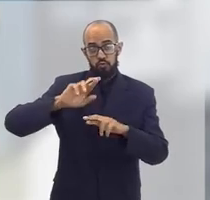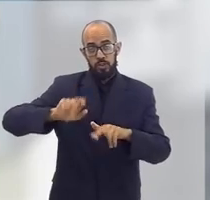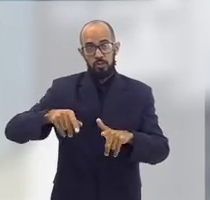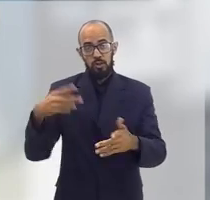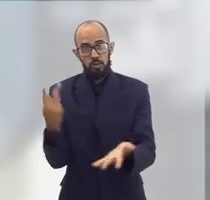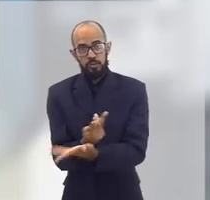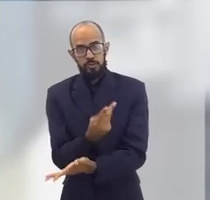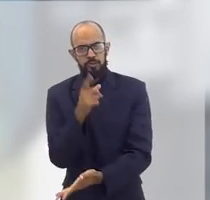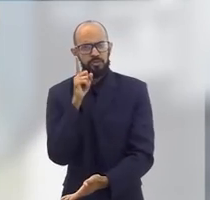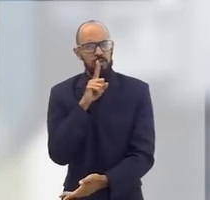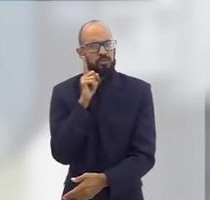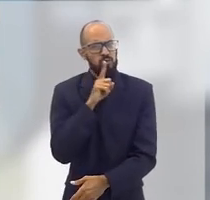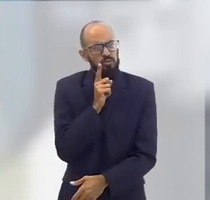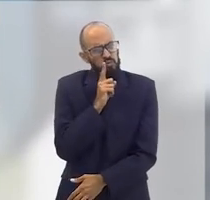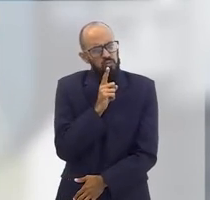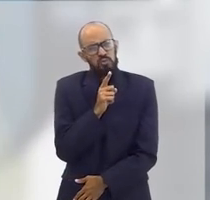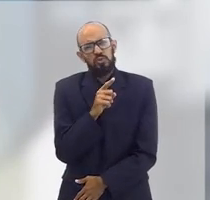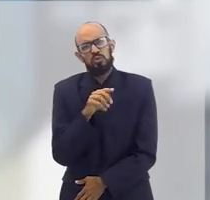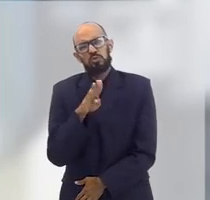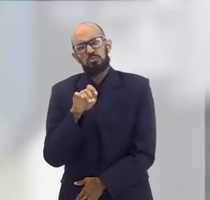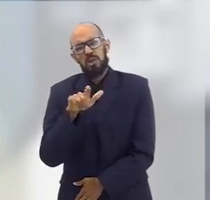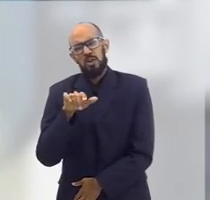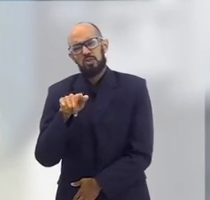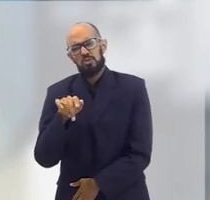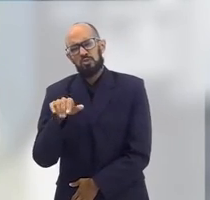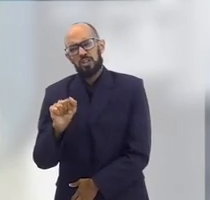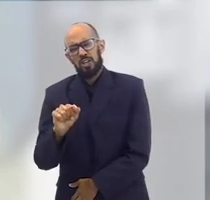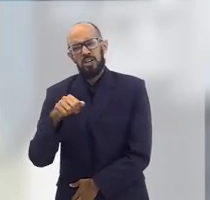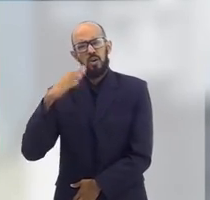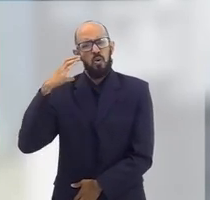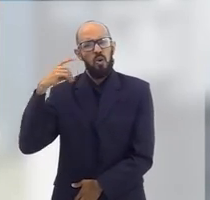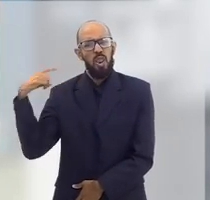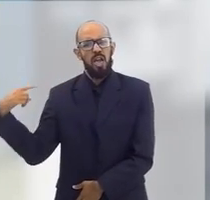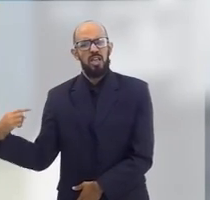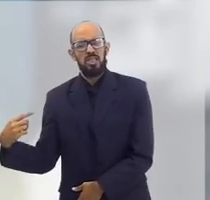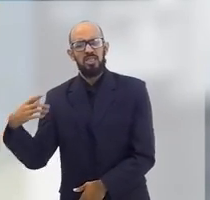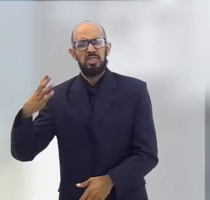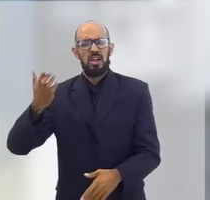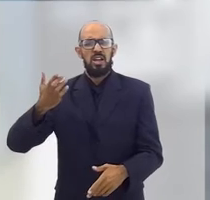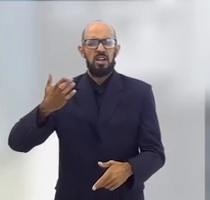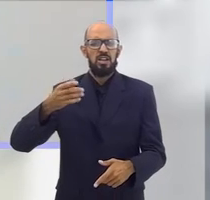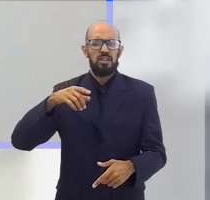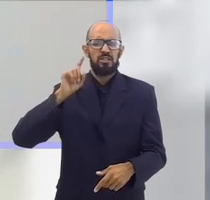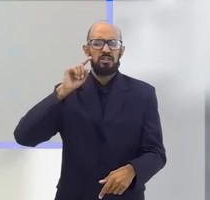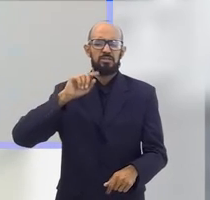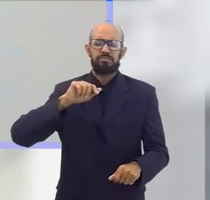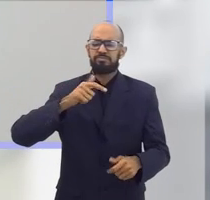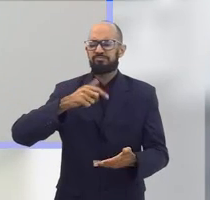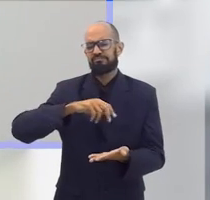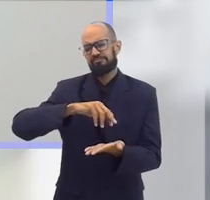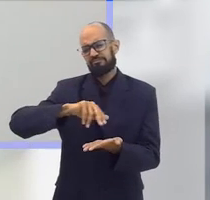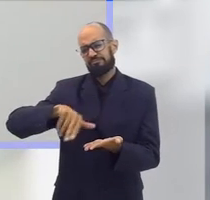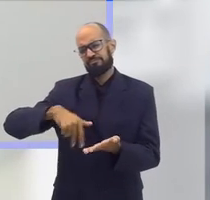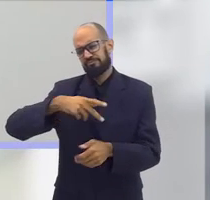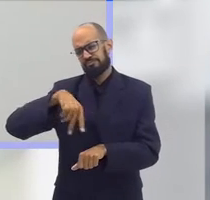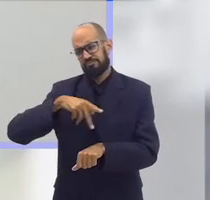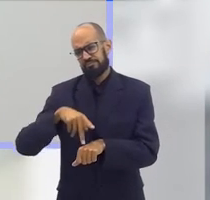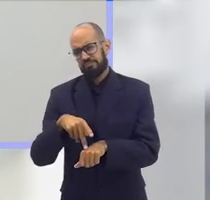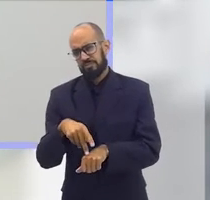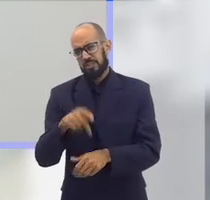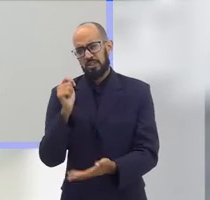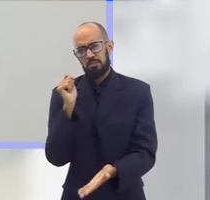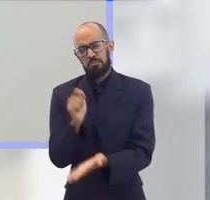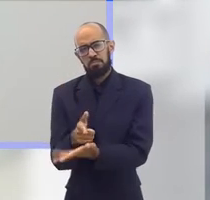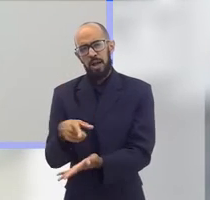do que aconteceu nos Estados Unidos, Bélgica, Holanda, Japão. Houve uma ajuda a fundo perdido, quer dizer, o sujeito